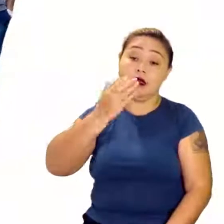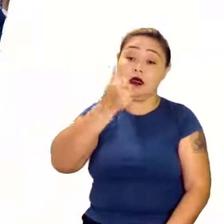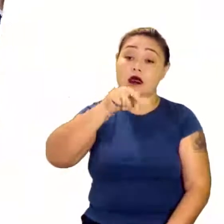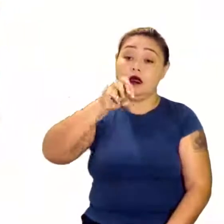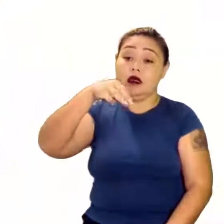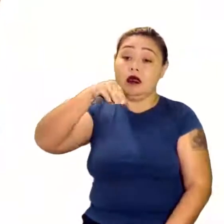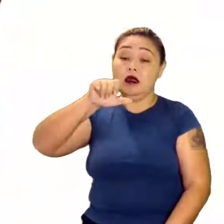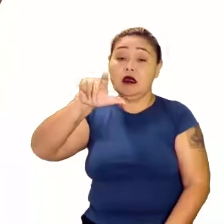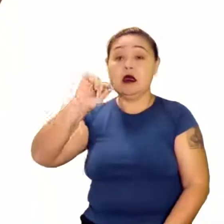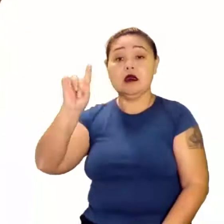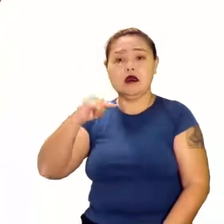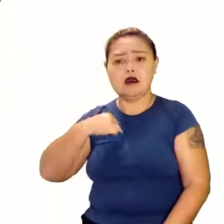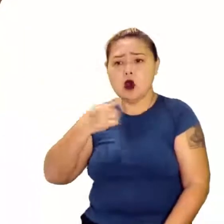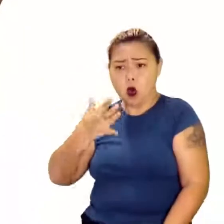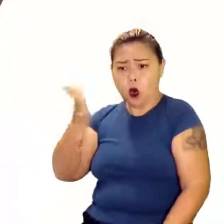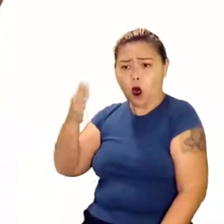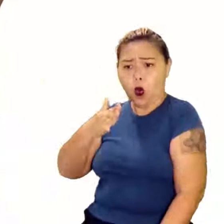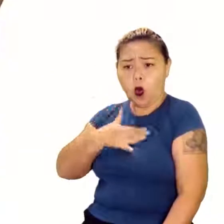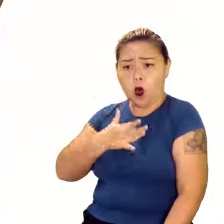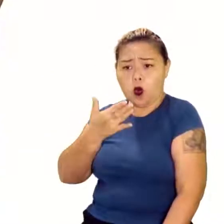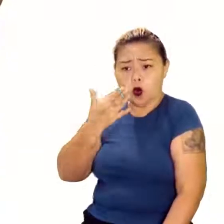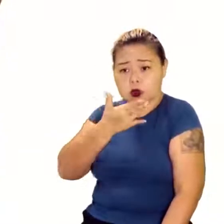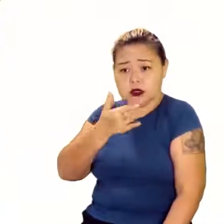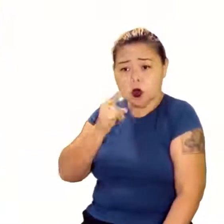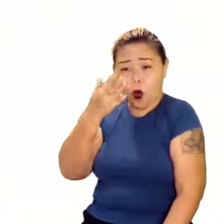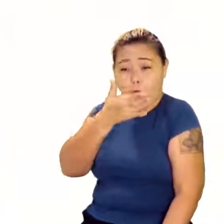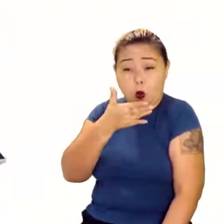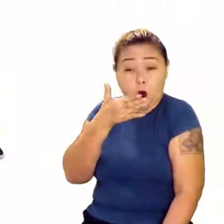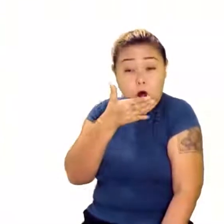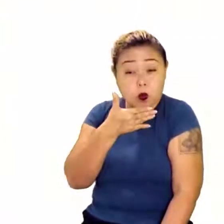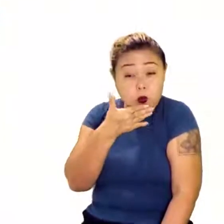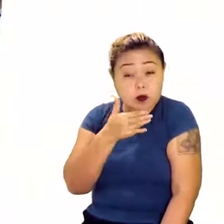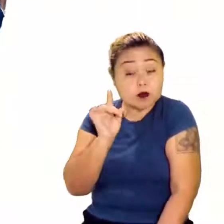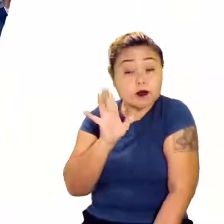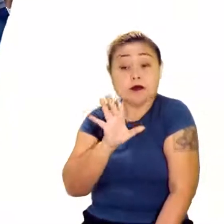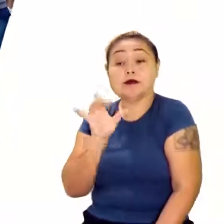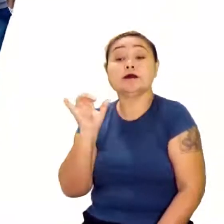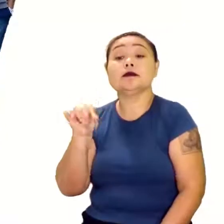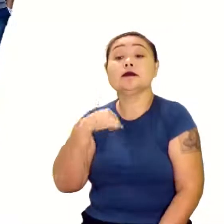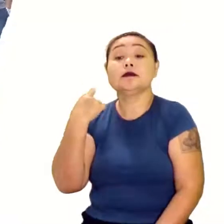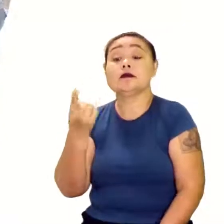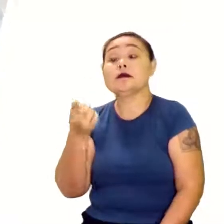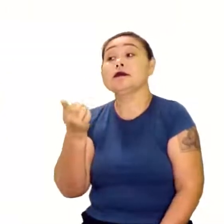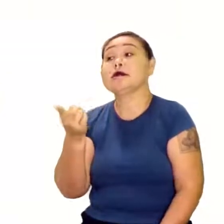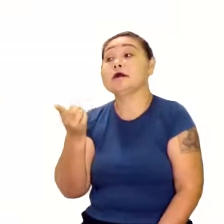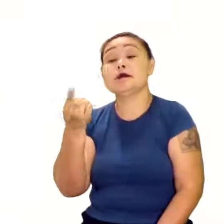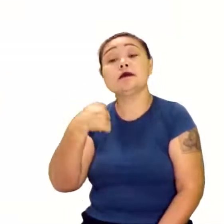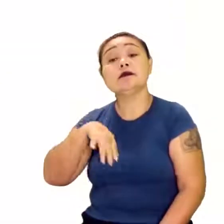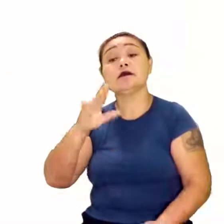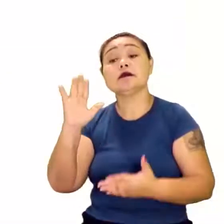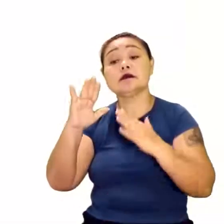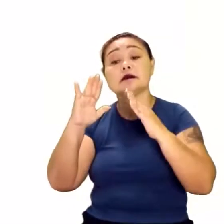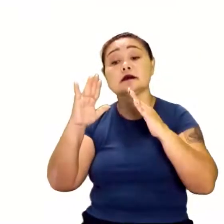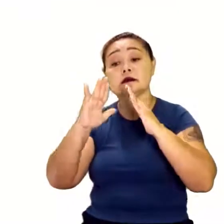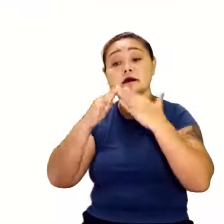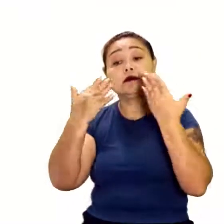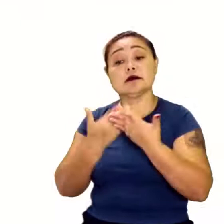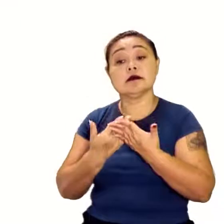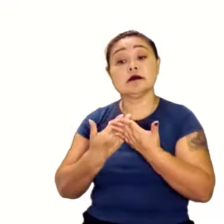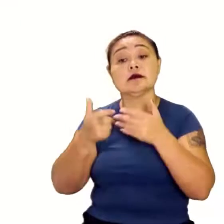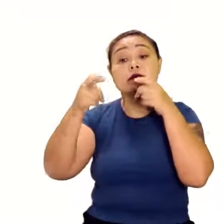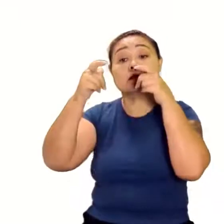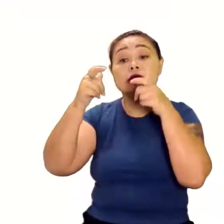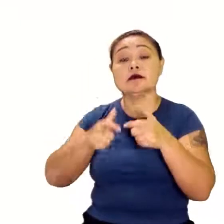dando aí... Você gosta de docinho? Ai, eu gosto, gente, sou formiguinha. Vamos ver então a escola Moacir Caramelo fica mesmo